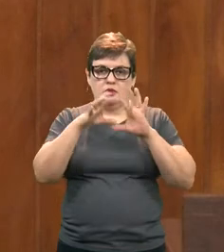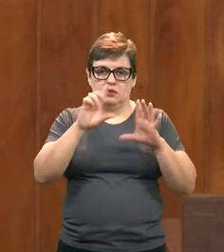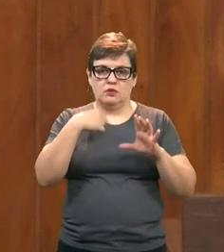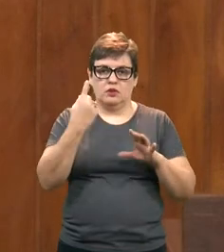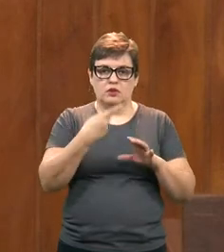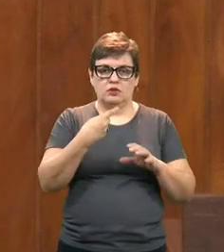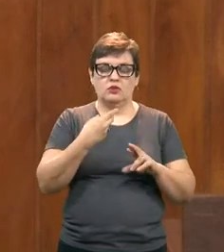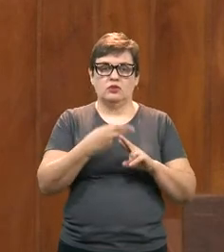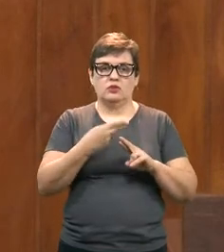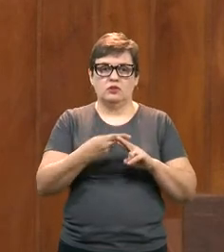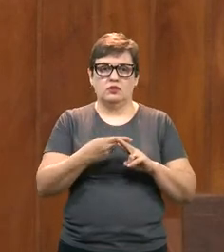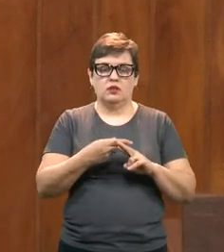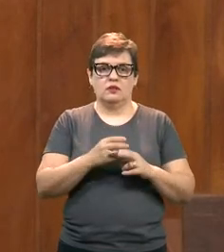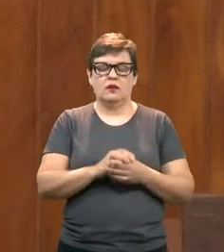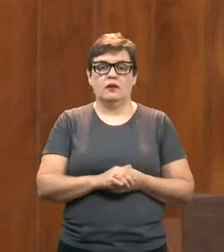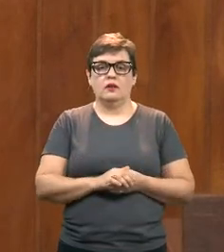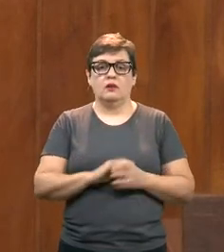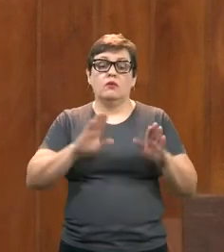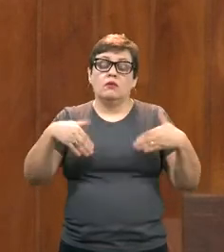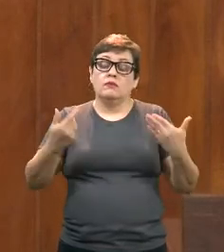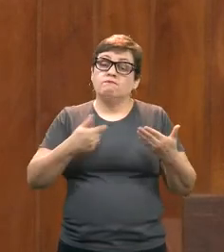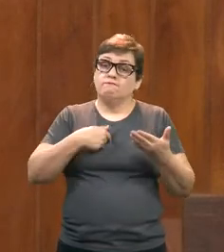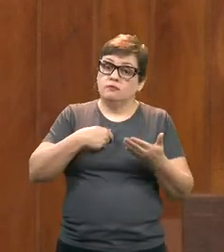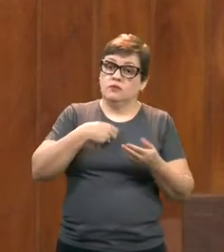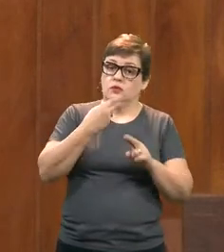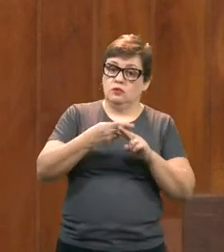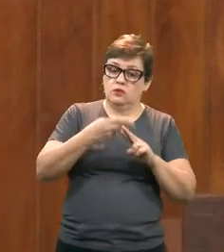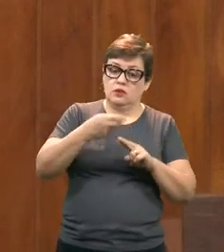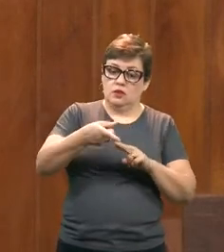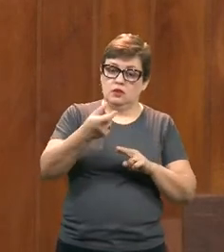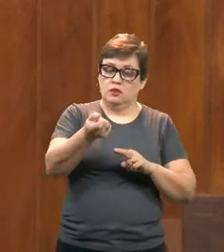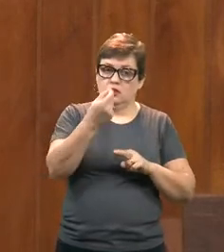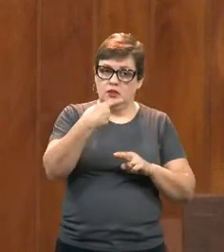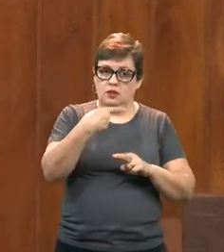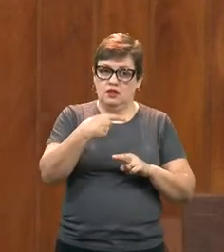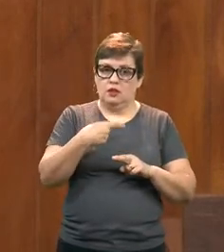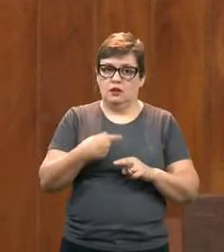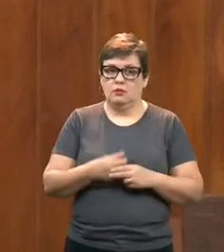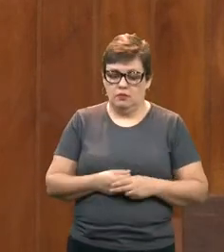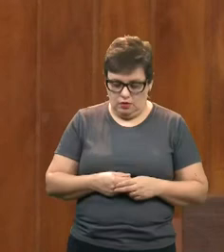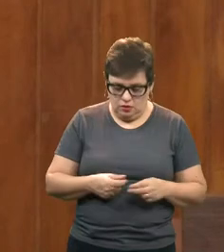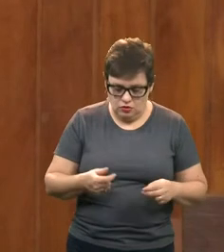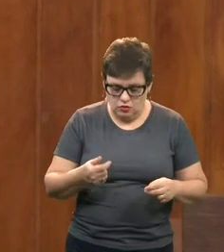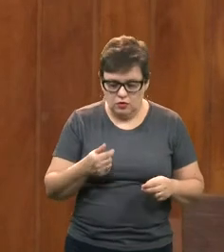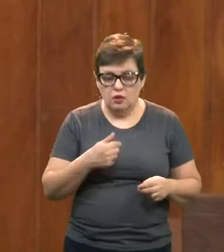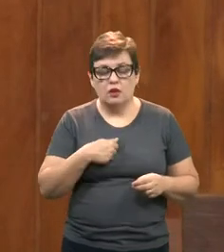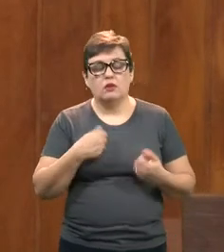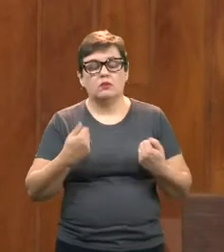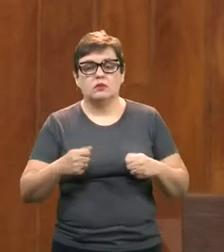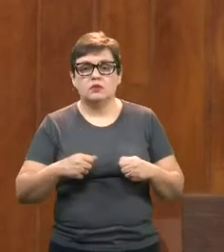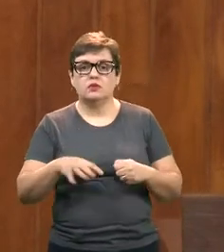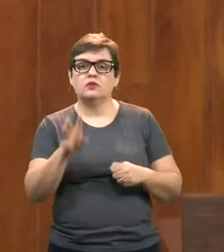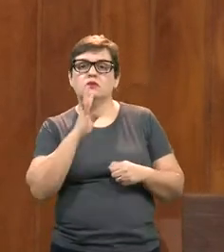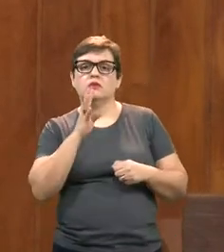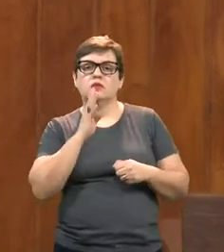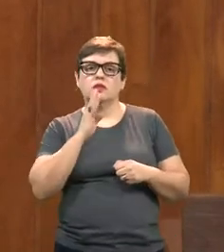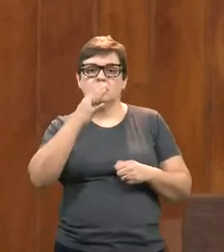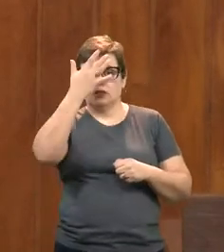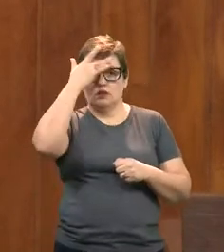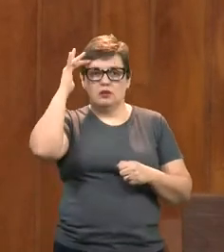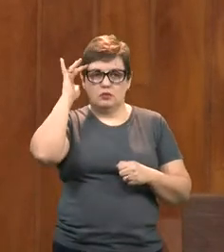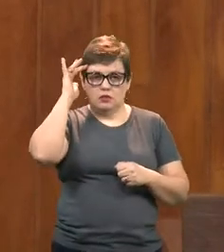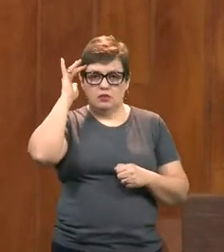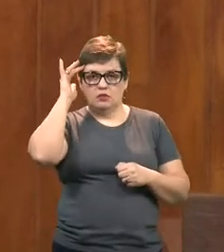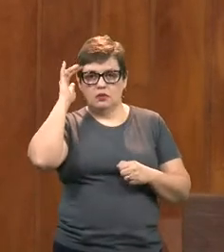prescrever a medicação, eu vou conhecer o paciente e eu posso prescrever a quantidade de CBD e a quantidade de THC mediante autorização da